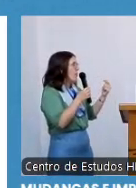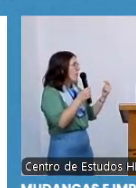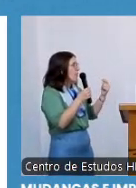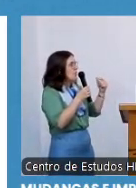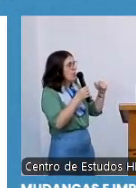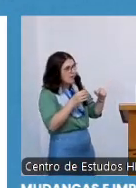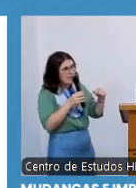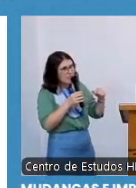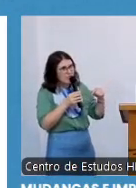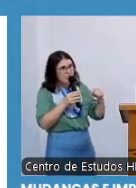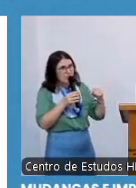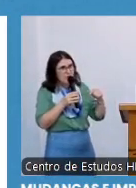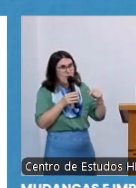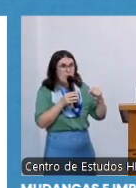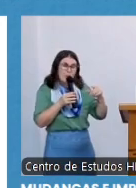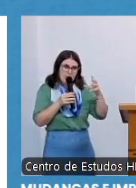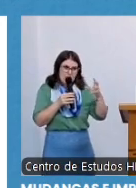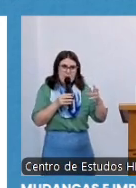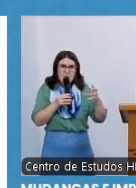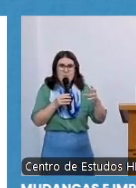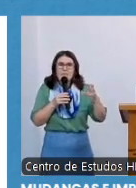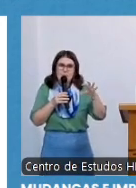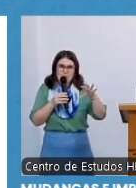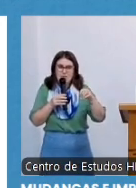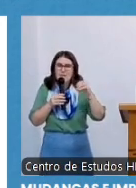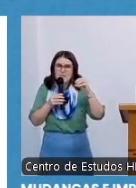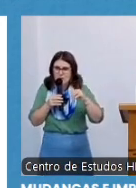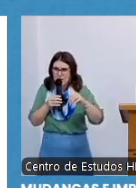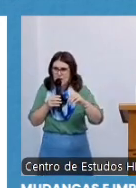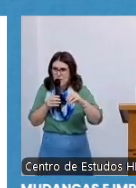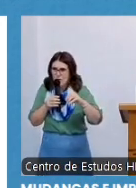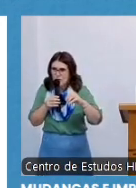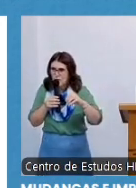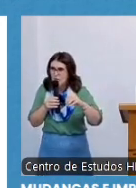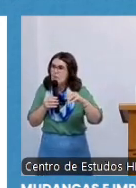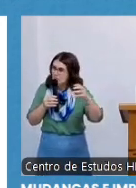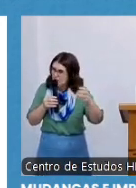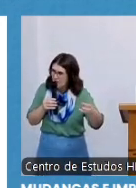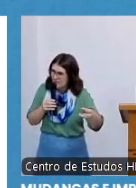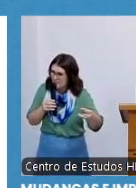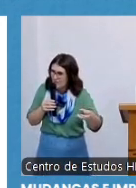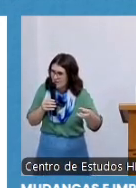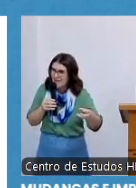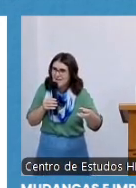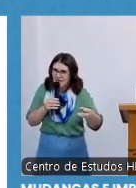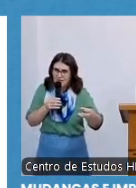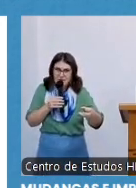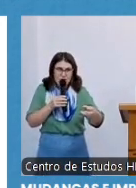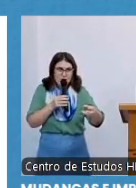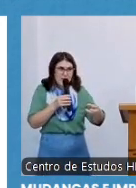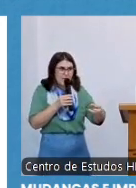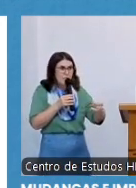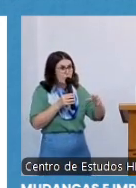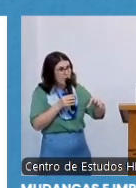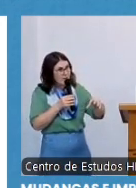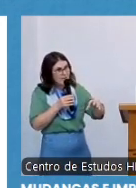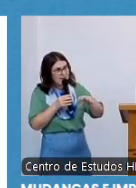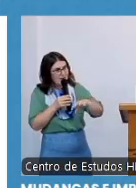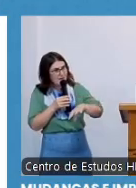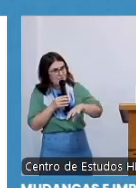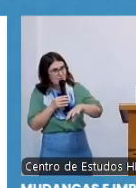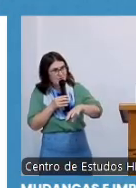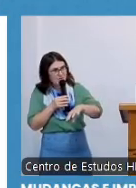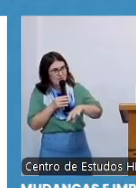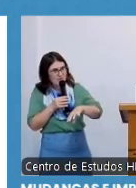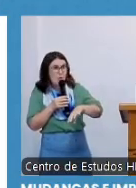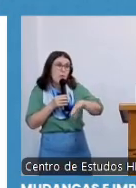material biológico e dados. Porque, sim, pesquisas com material biológico humano têm dados associados. Porém, tem